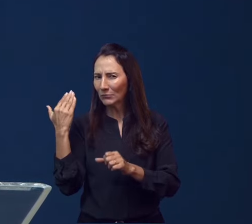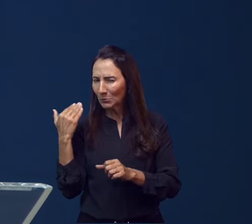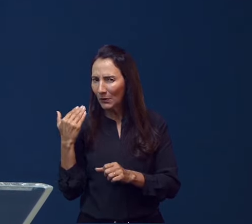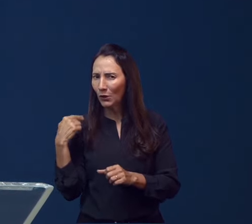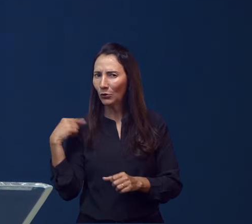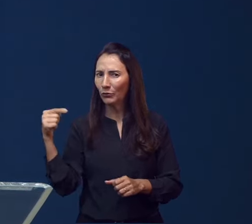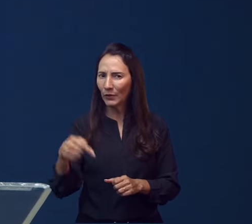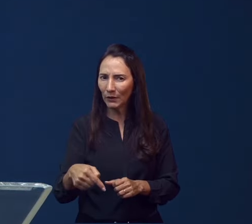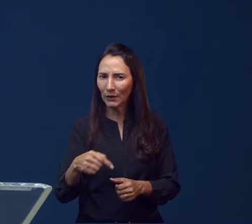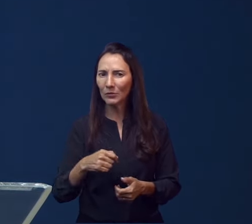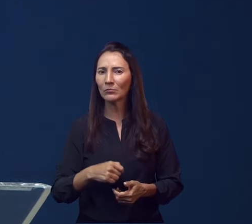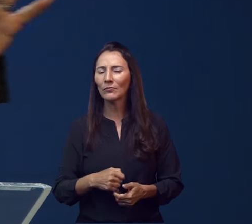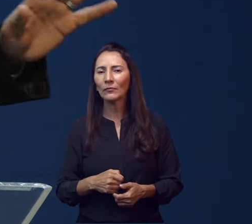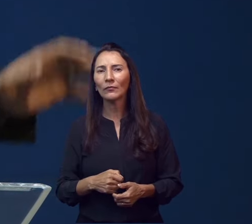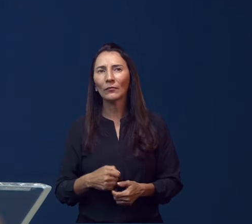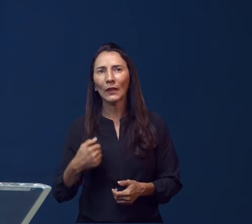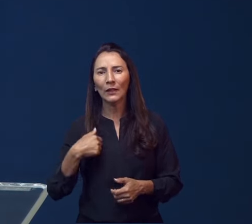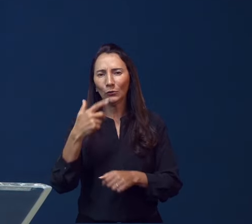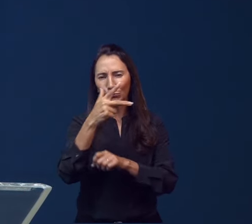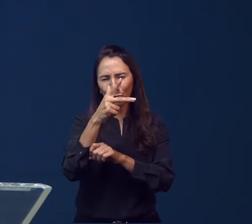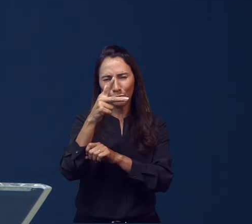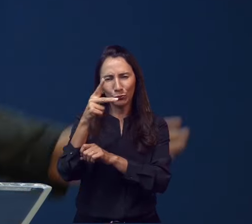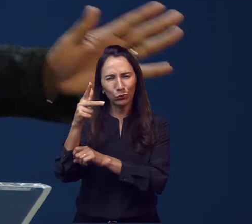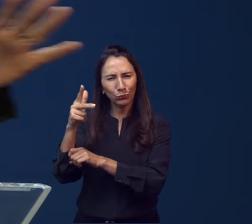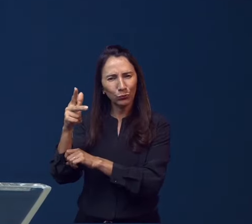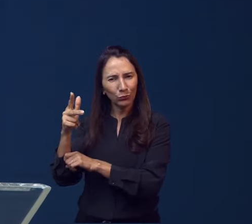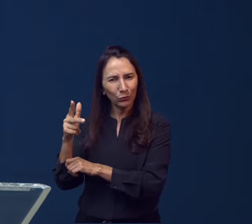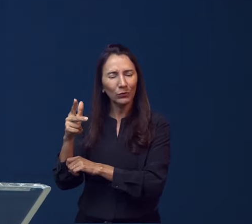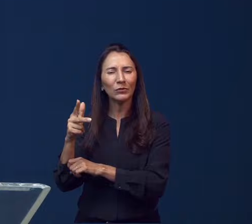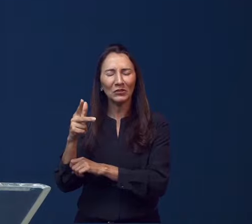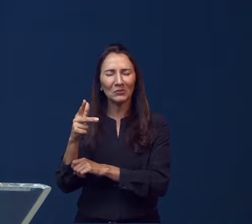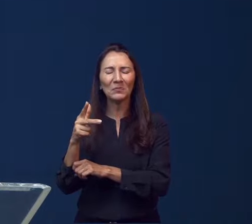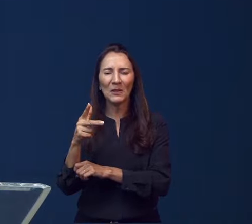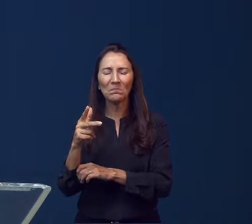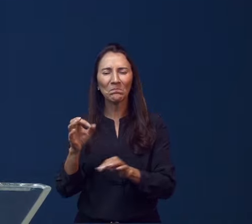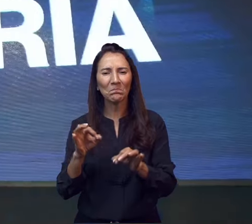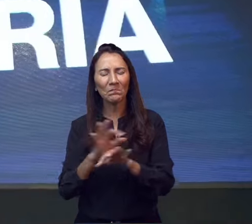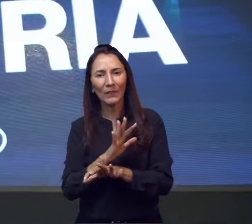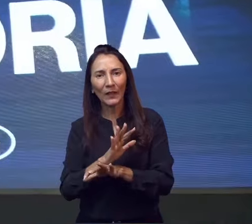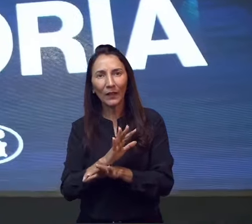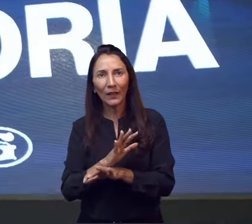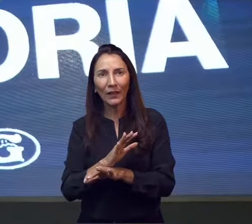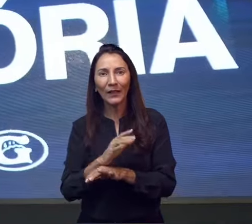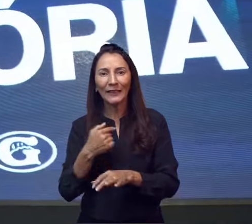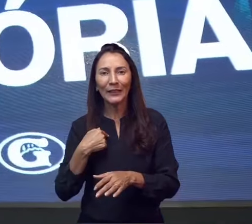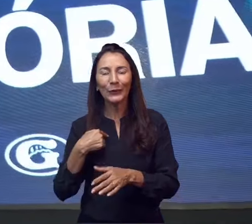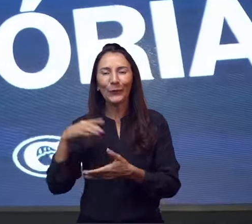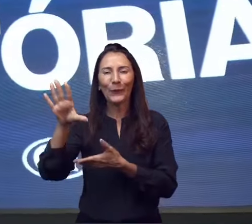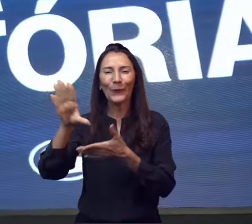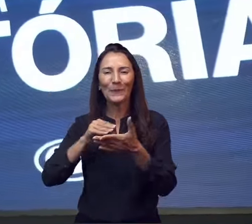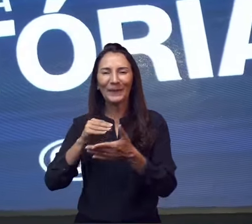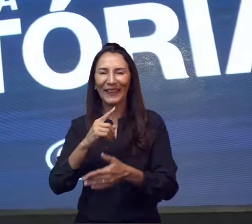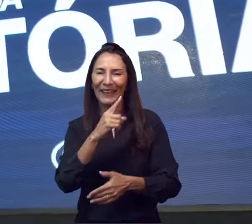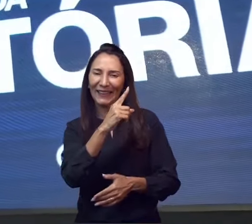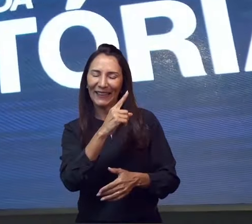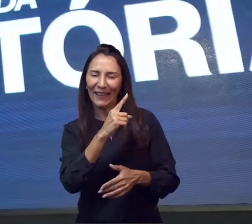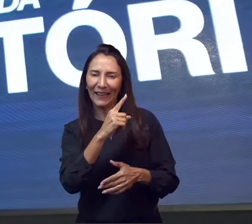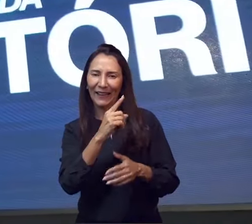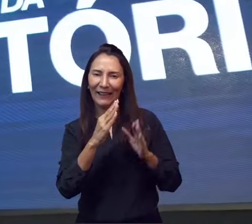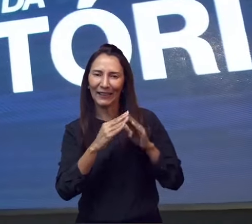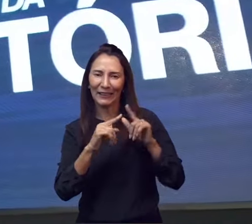chamá-lo de amigo fiz uma filmagem aqui da igreja medir tudo direitinho e fiz quase uma cópia fiel lá em Queimados